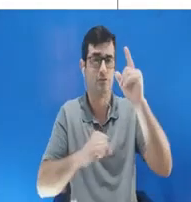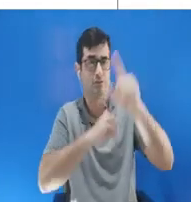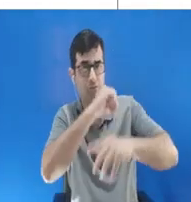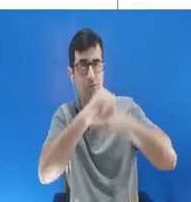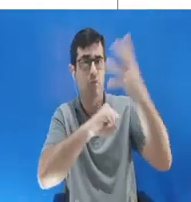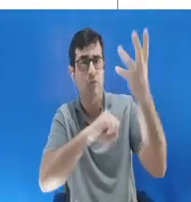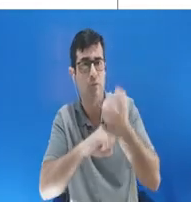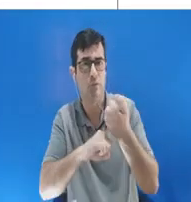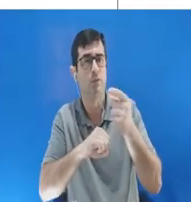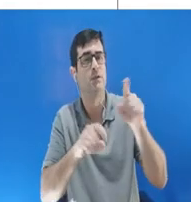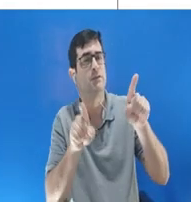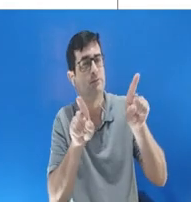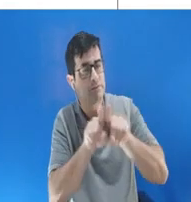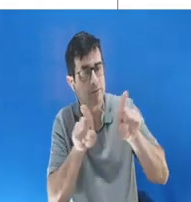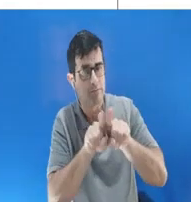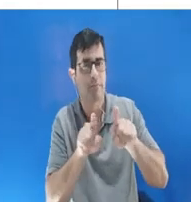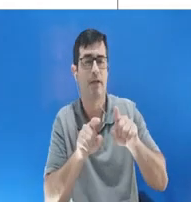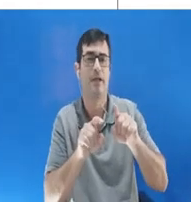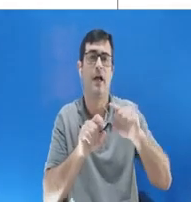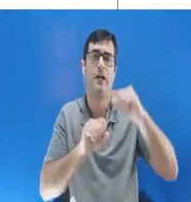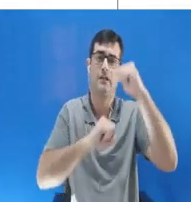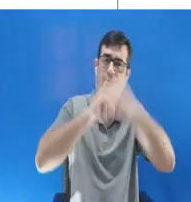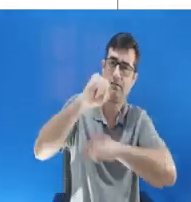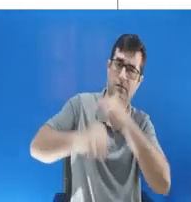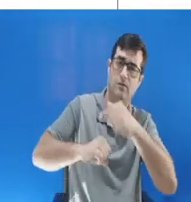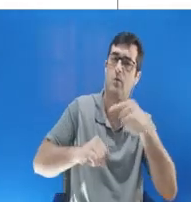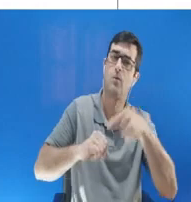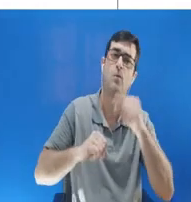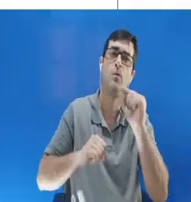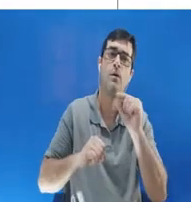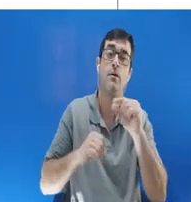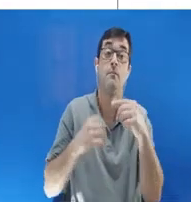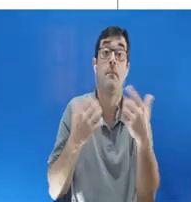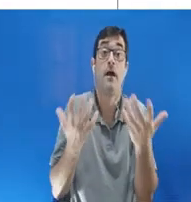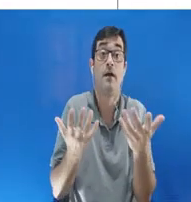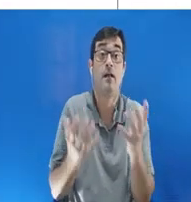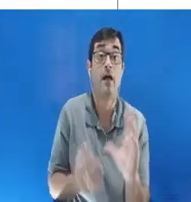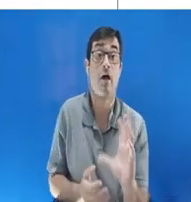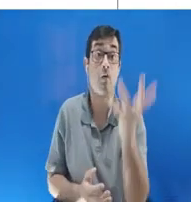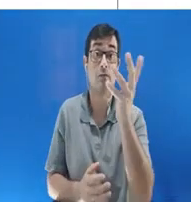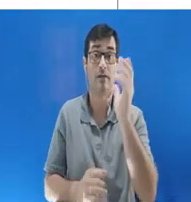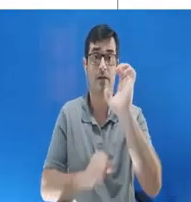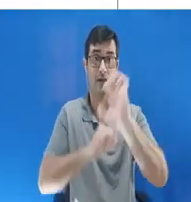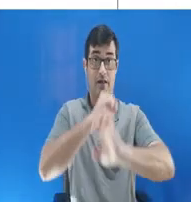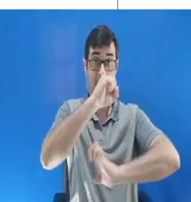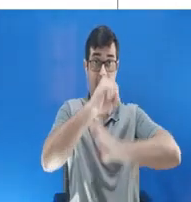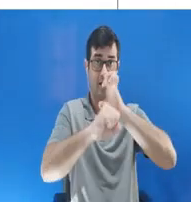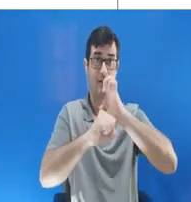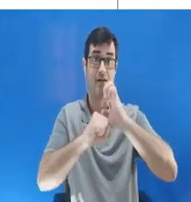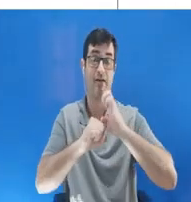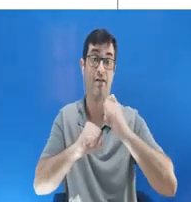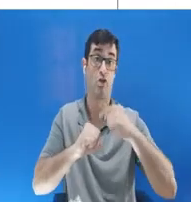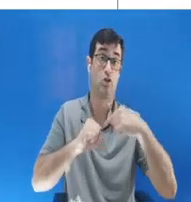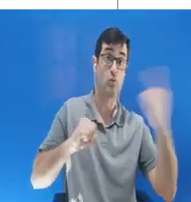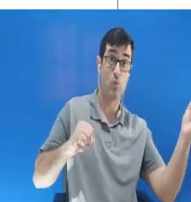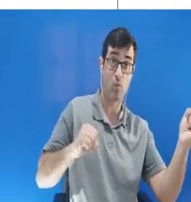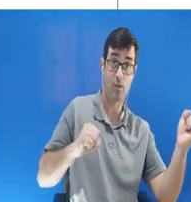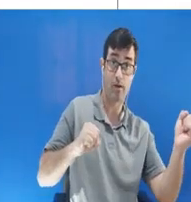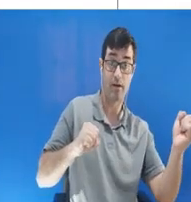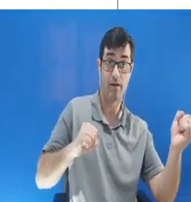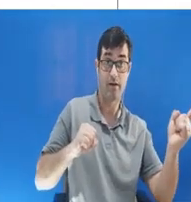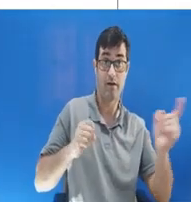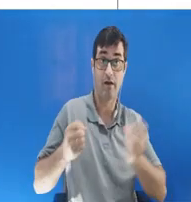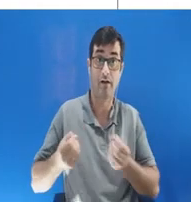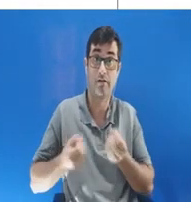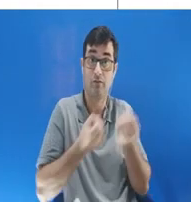como a carga nuclear influencia nisso. E o que acontece quando um átomo doa ou recebe elétrons? Isso